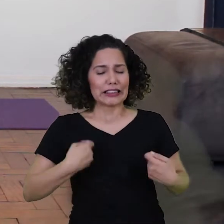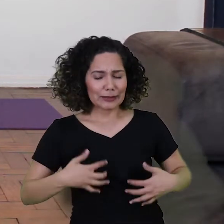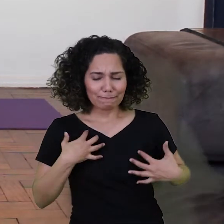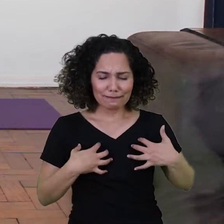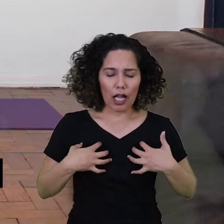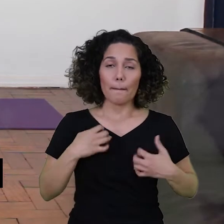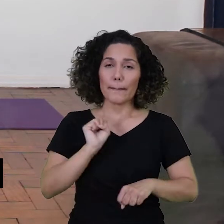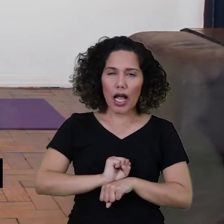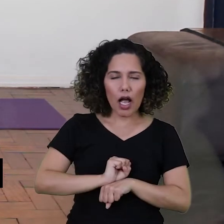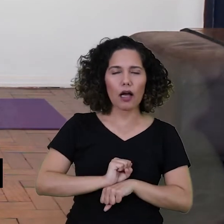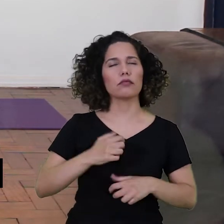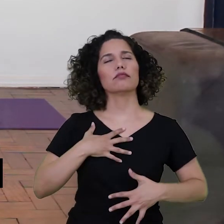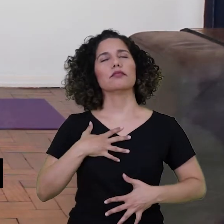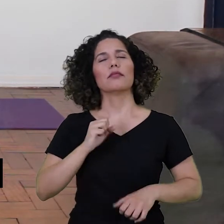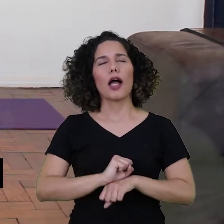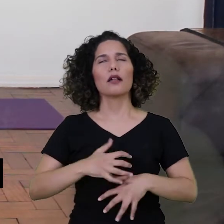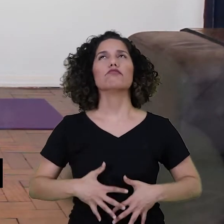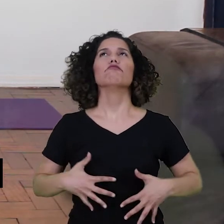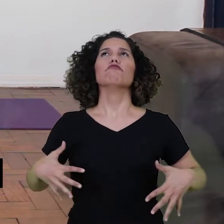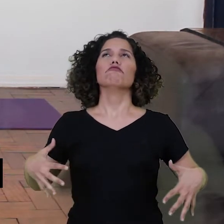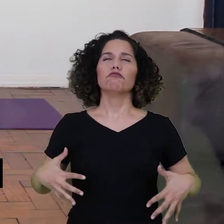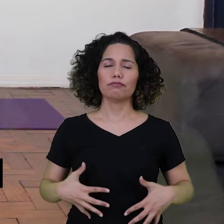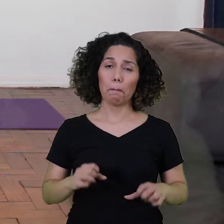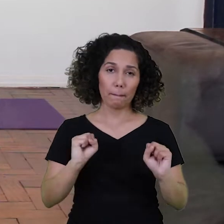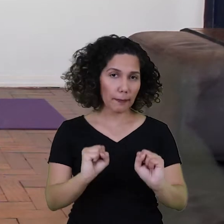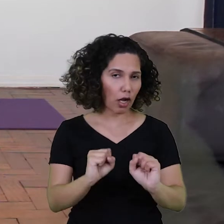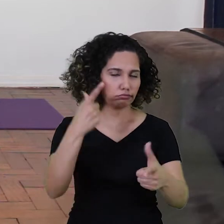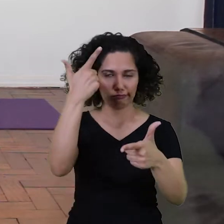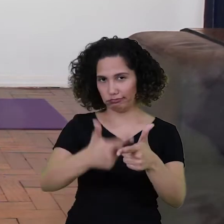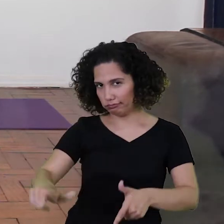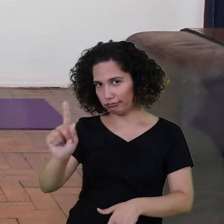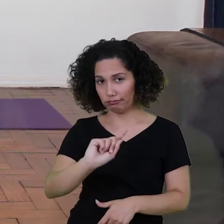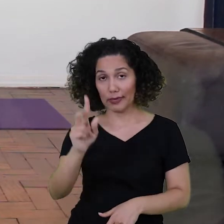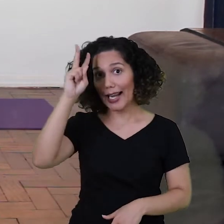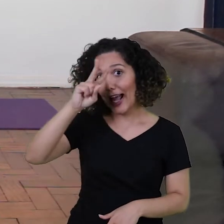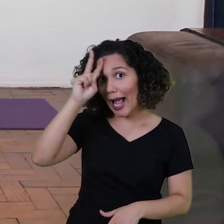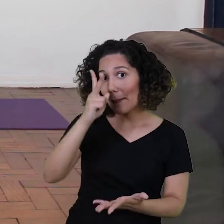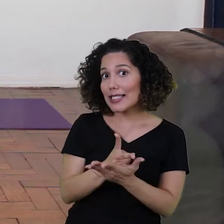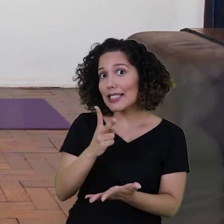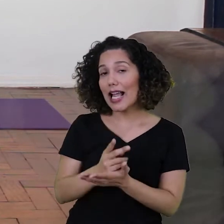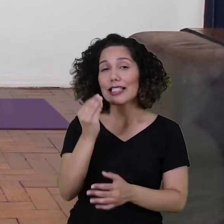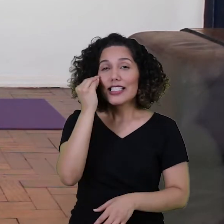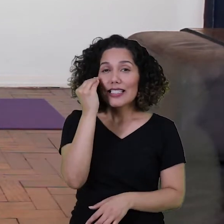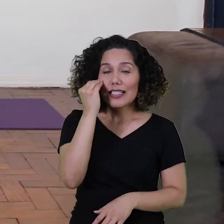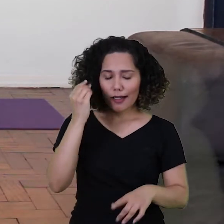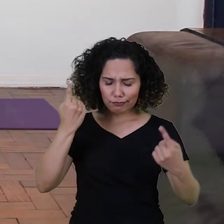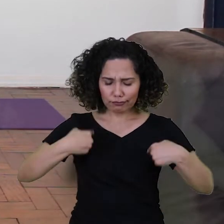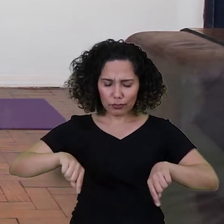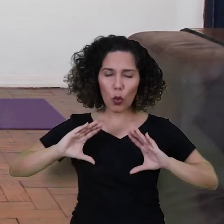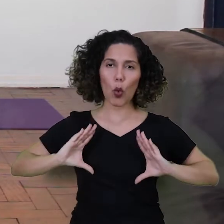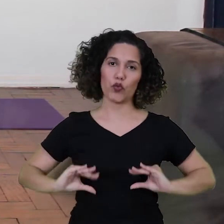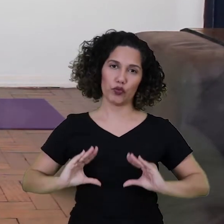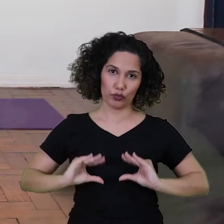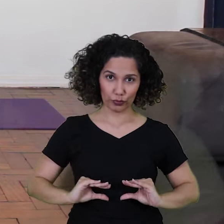aula, para. Se você tiver que respirar no meio para parar, para respirar, para. Não tem problema nenhum. Lembra sempre de você tentar ficar o